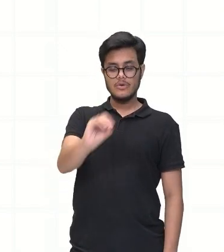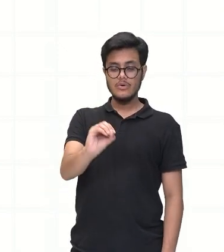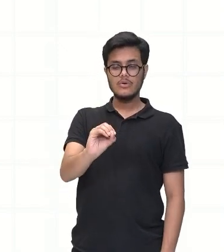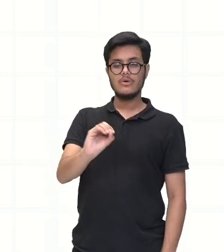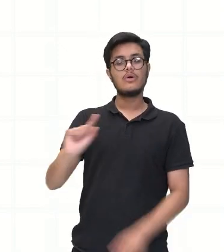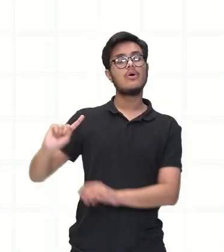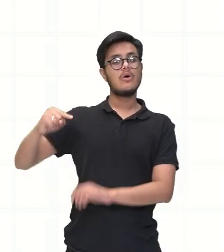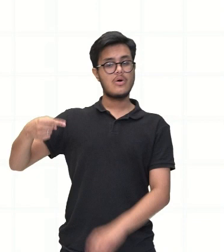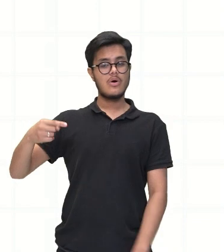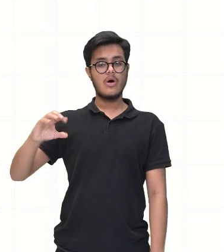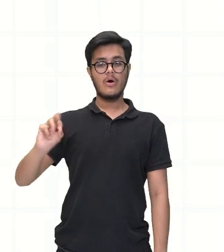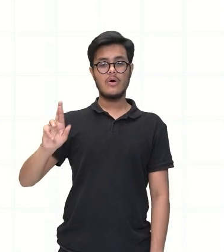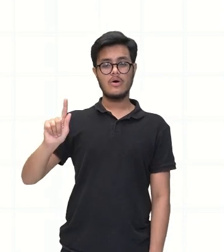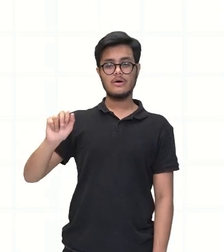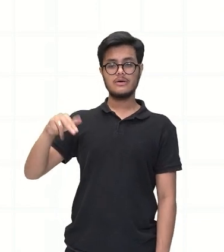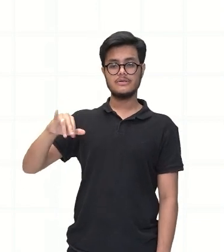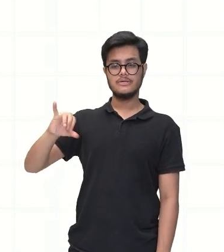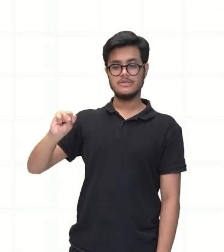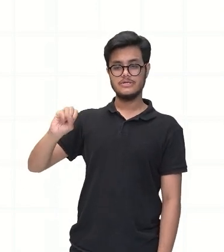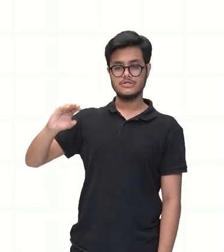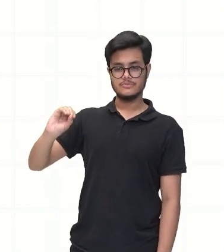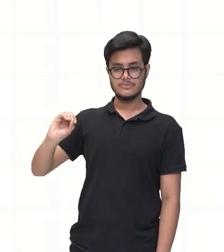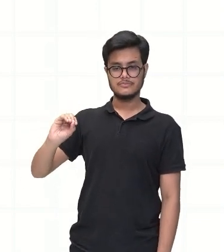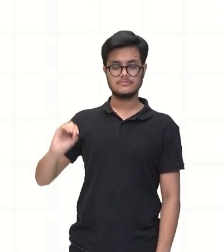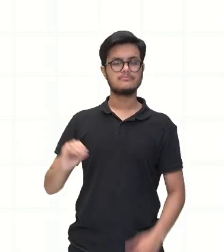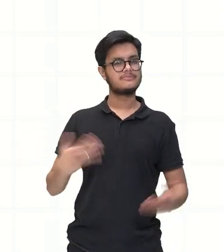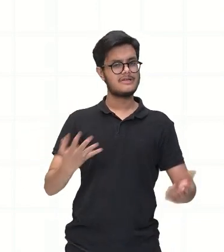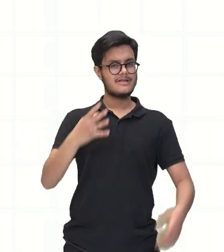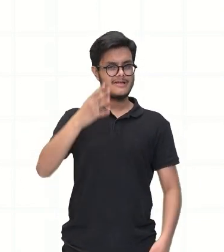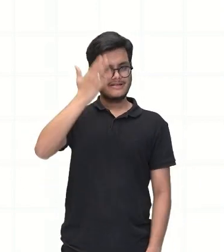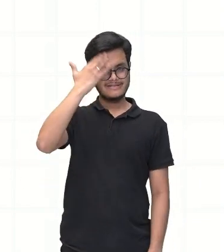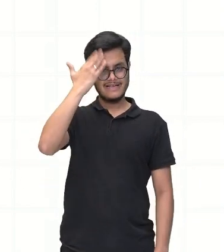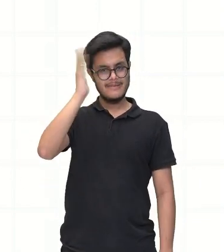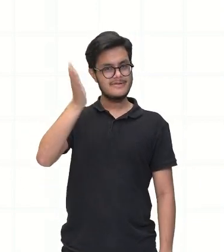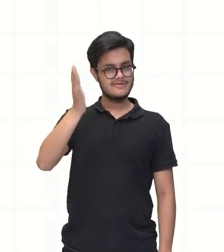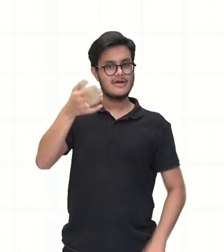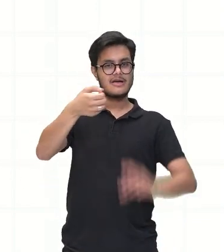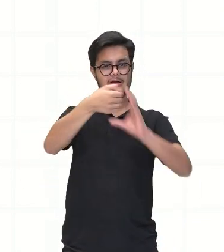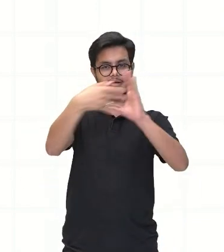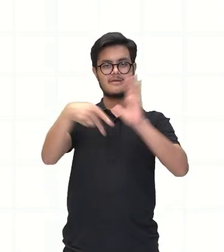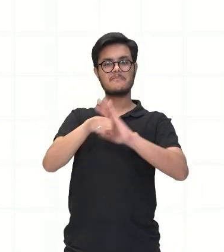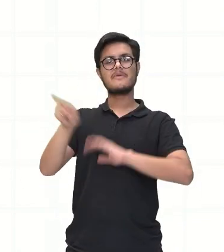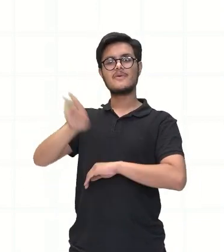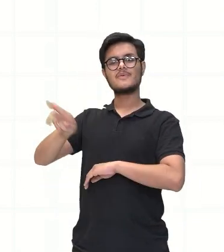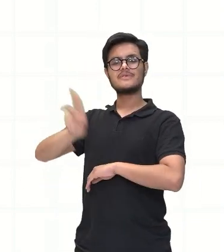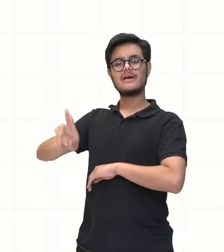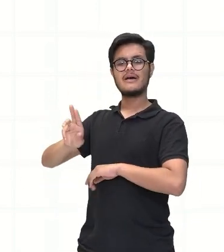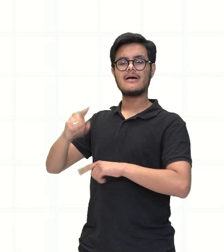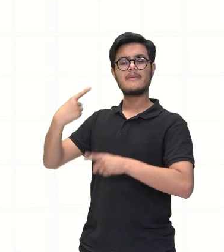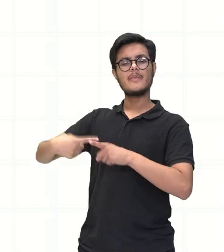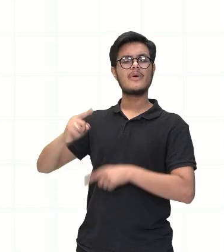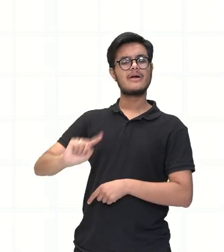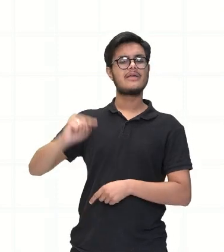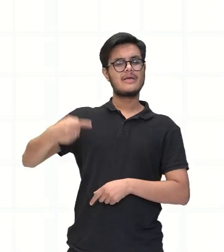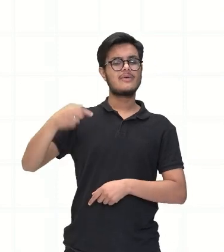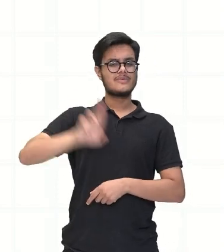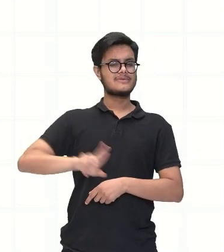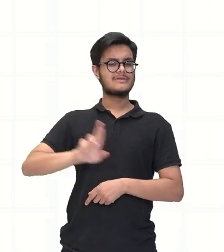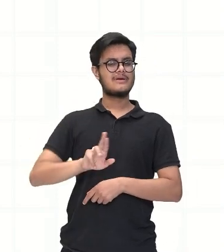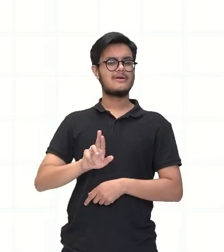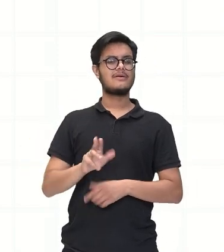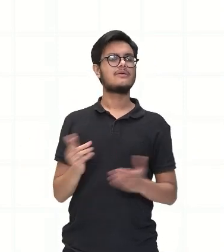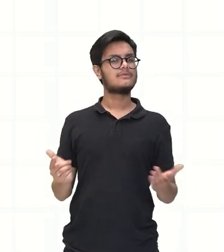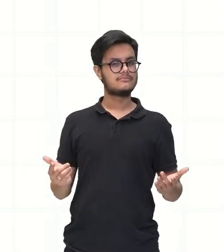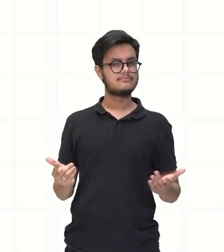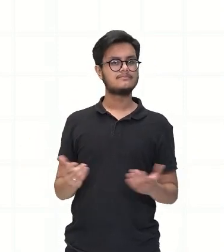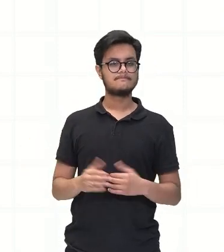hífen. Notaram? Vocês já descobriram a característica aí para saber quando utilizar ou não? Muito